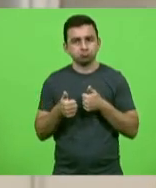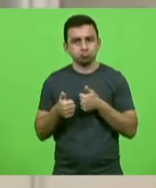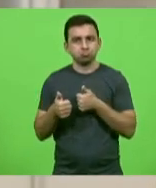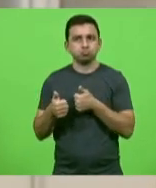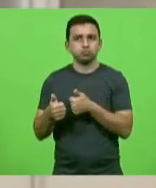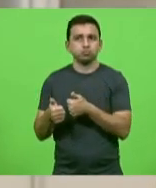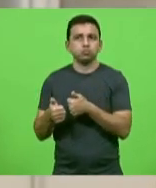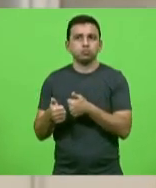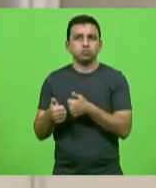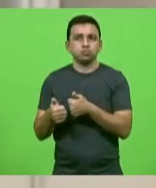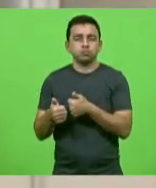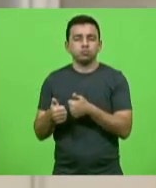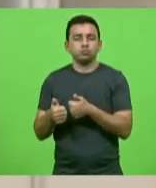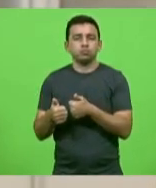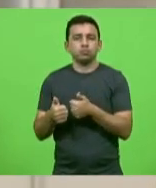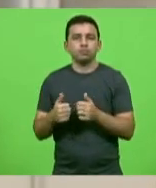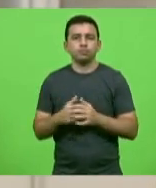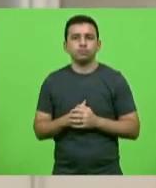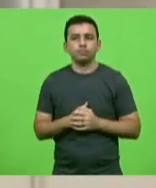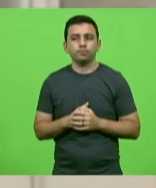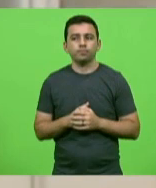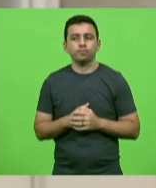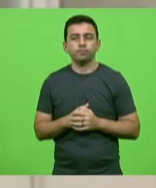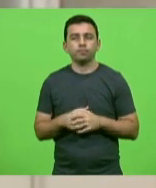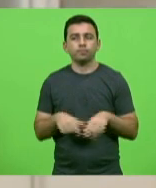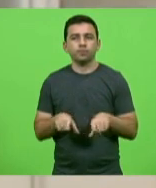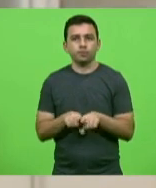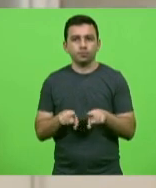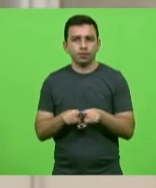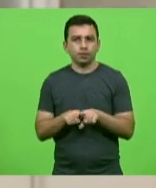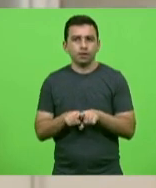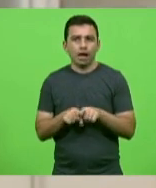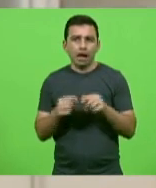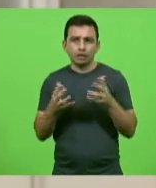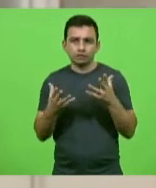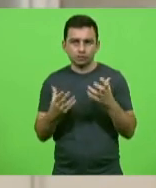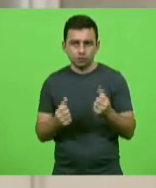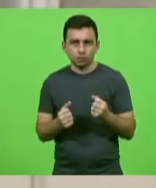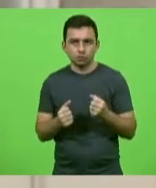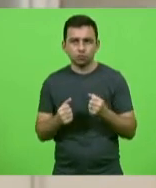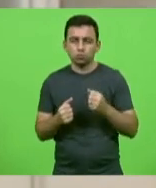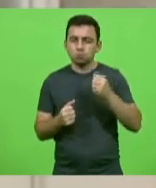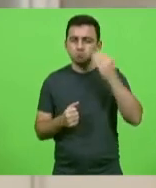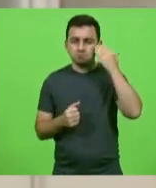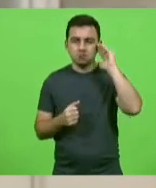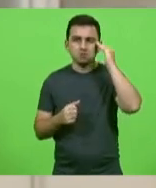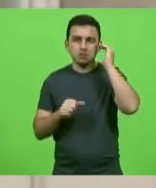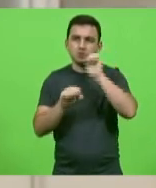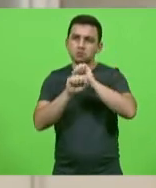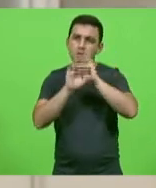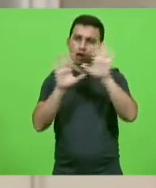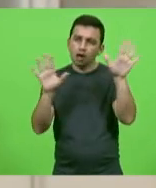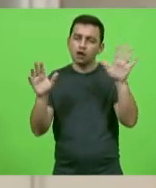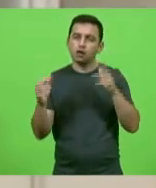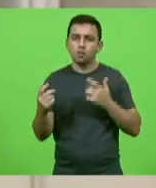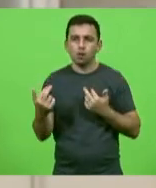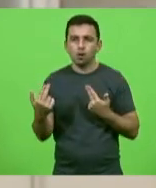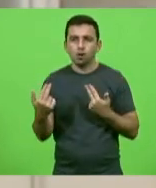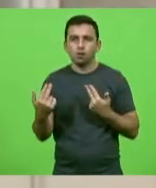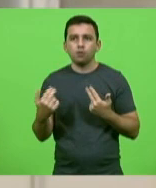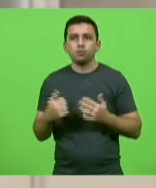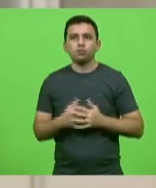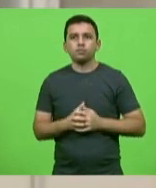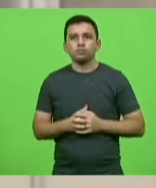neste nesse aspecto e adoto a mesma linha de entendimento eu